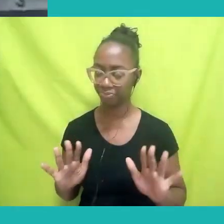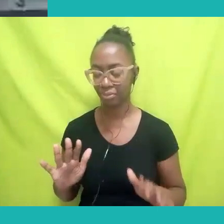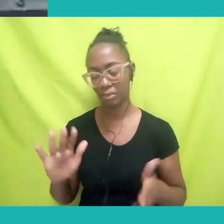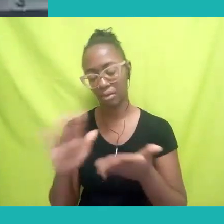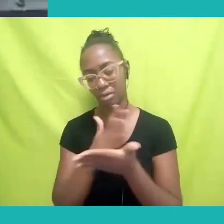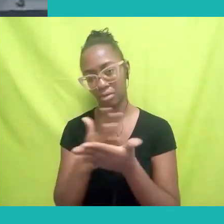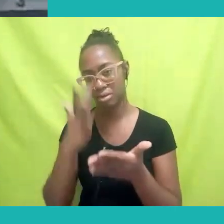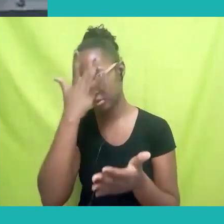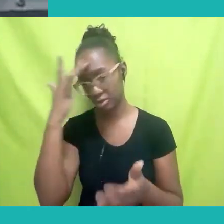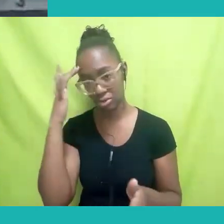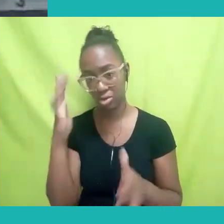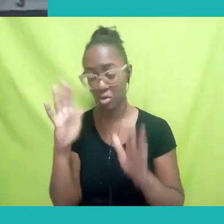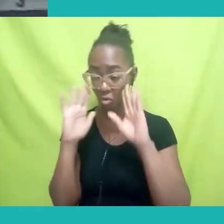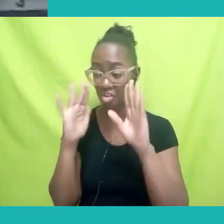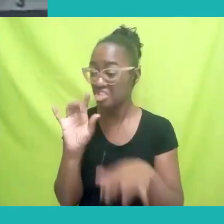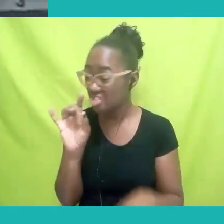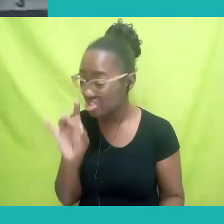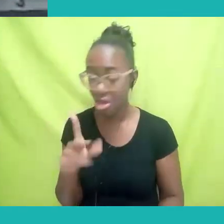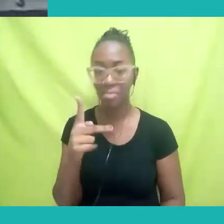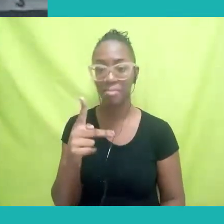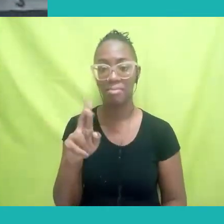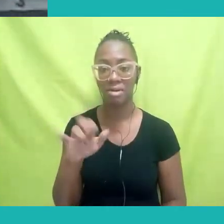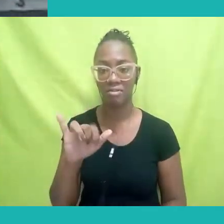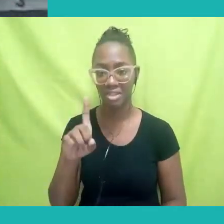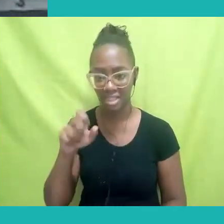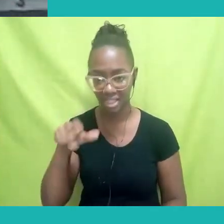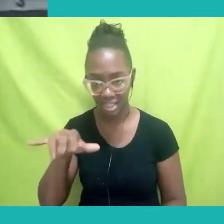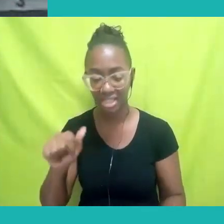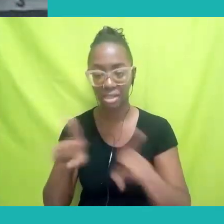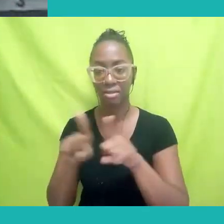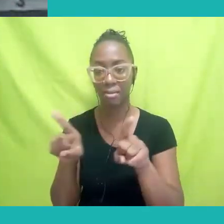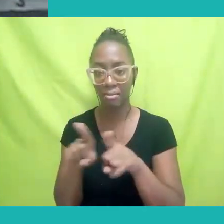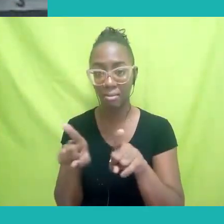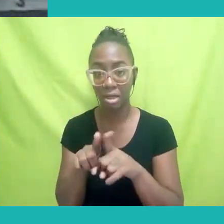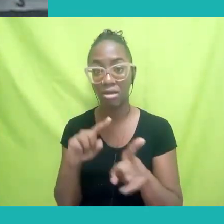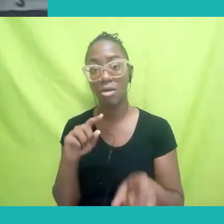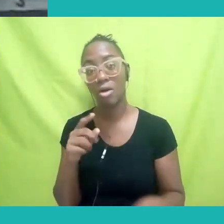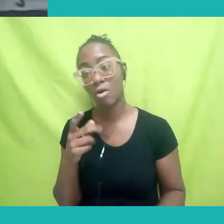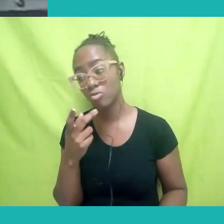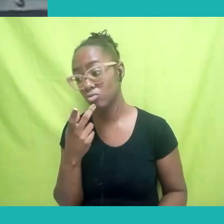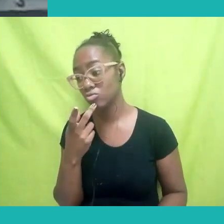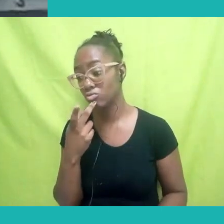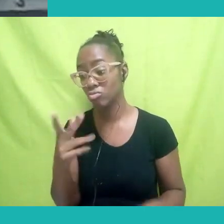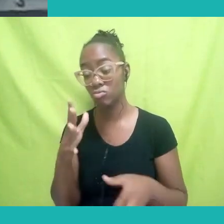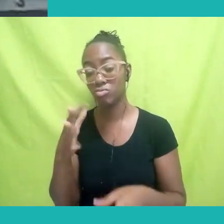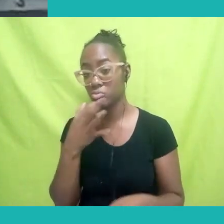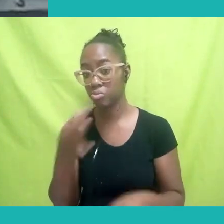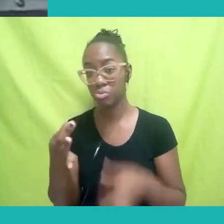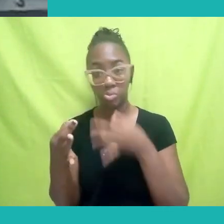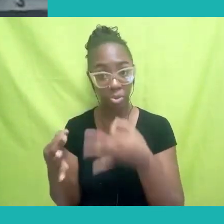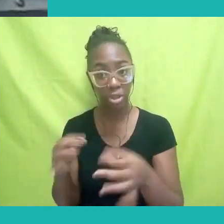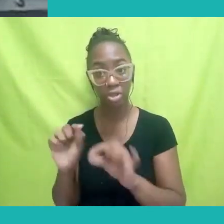estritamente previdenciária também do regime dos militares, ao argumento, né, por exemplo, de que a contribuição